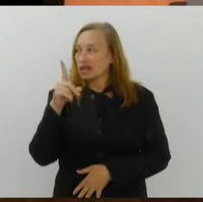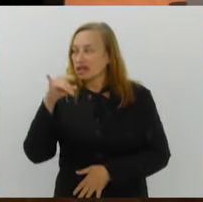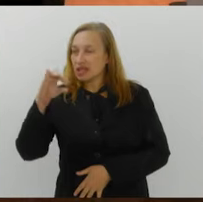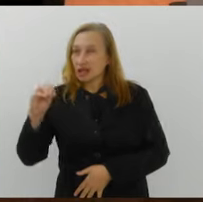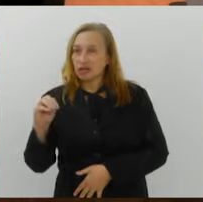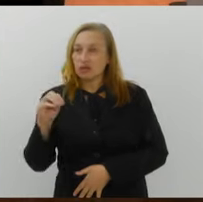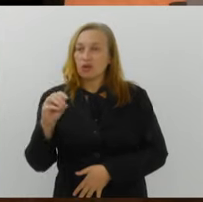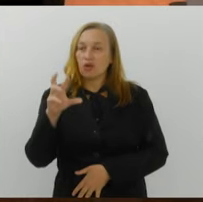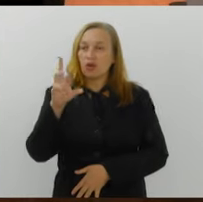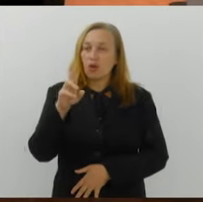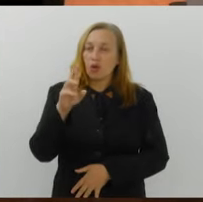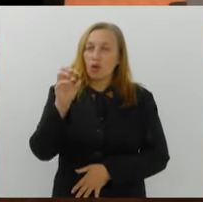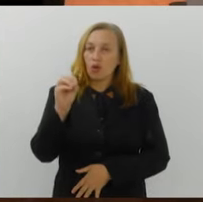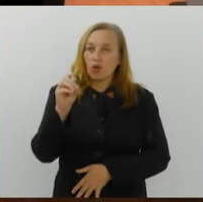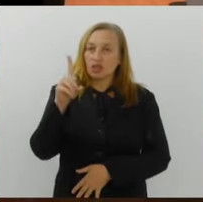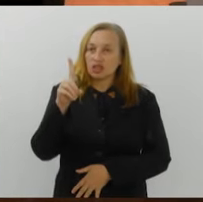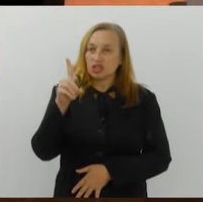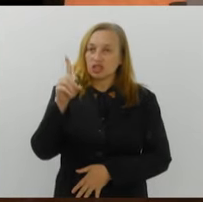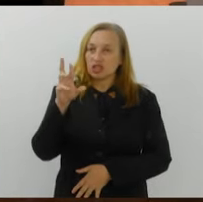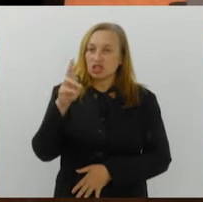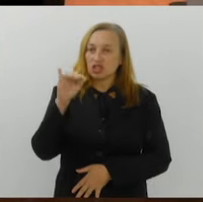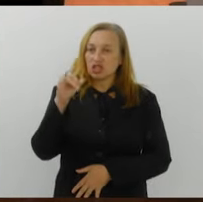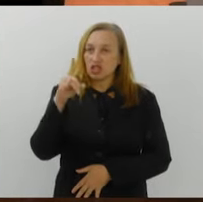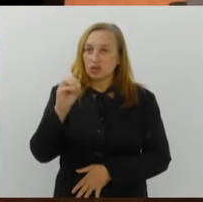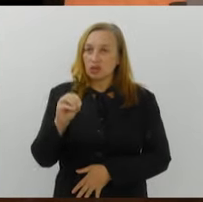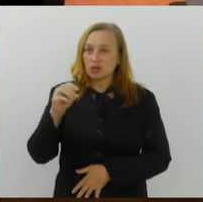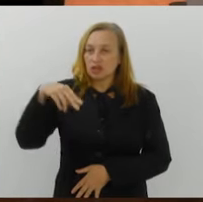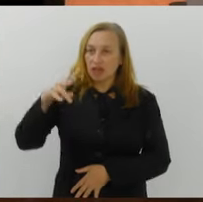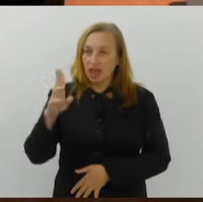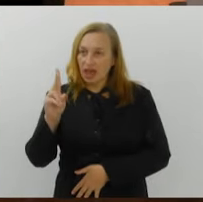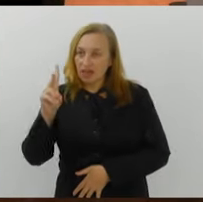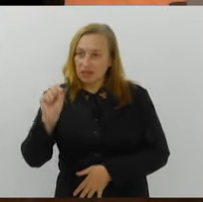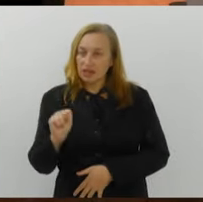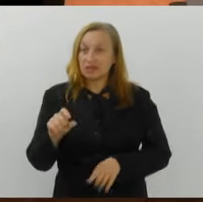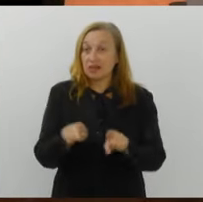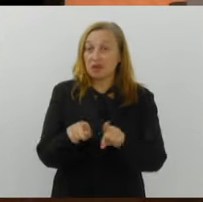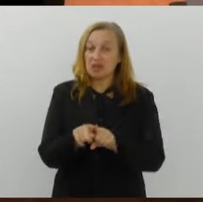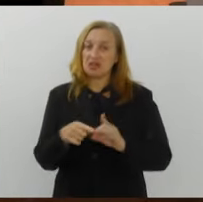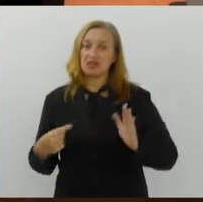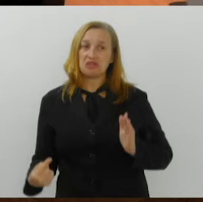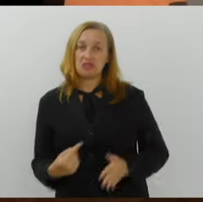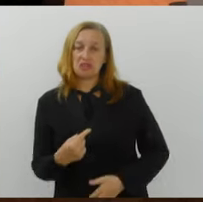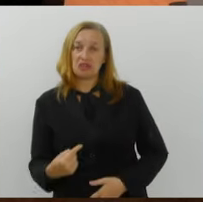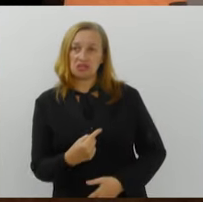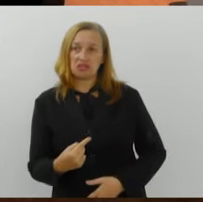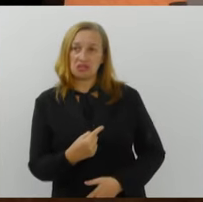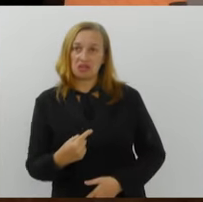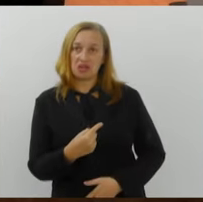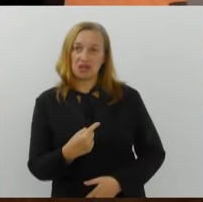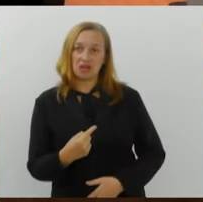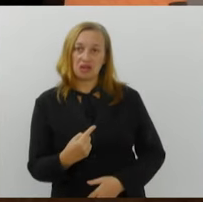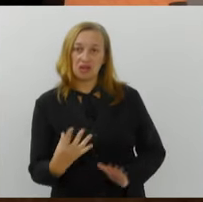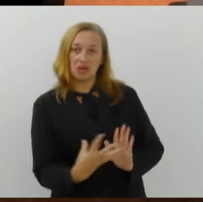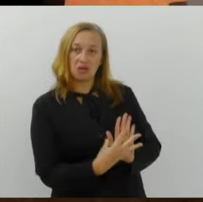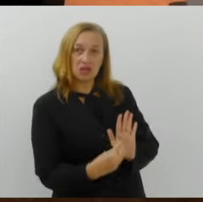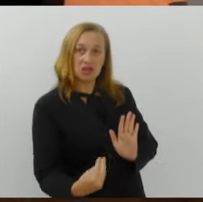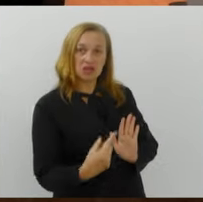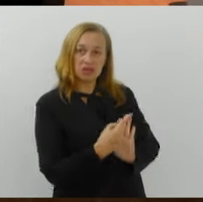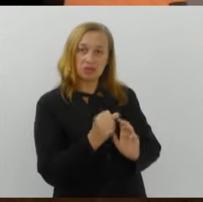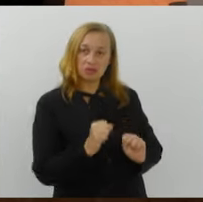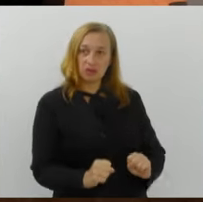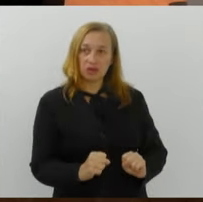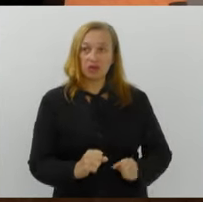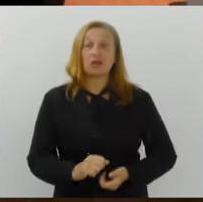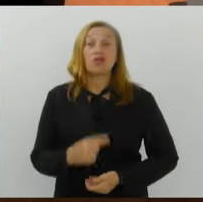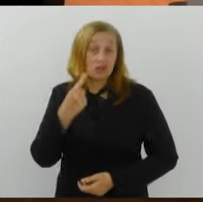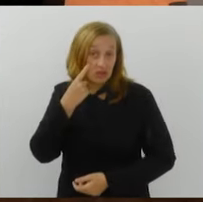Verônica, de conteúdo e daquilo que Niterói mais quer. E esse aqui, ó, esse aqui é o exemplo que a gente pode ter. Aí vocês